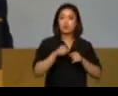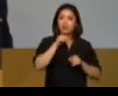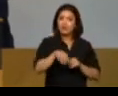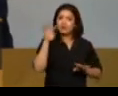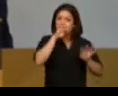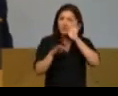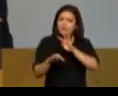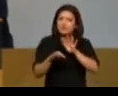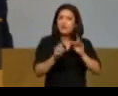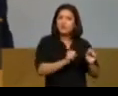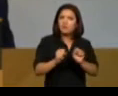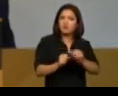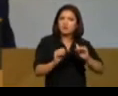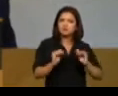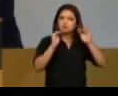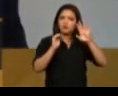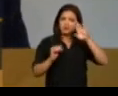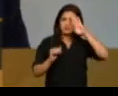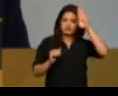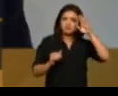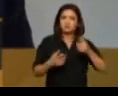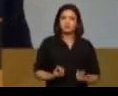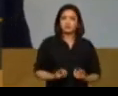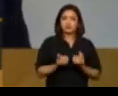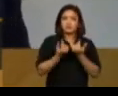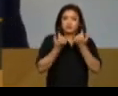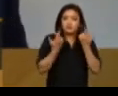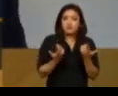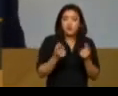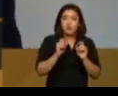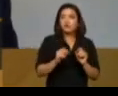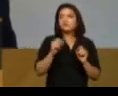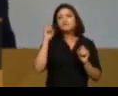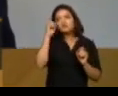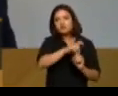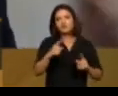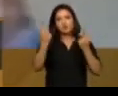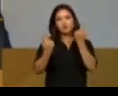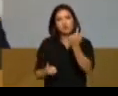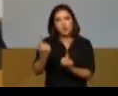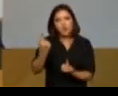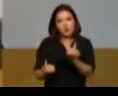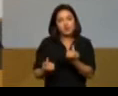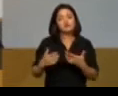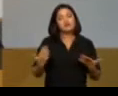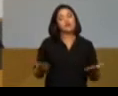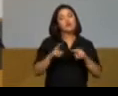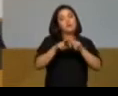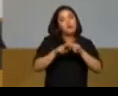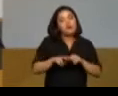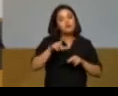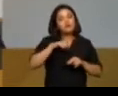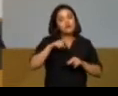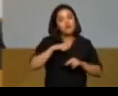do seu poder dominante, praticando preços que impediriam a concorrência. Em função dessa denúncia,